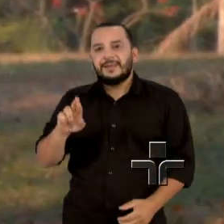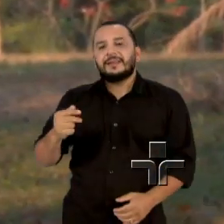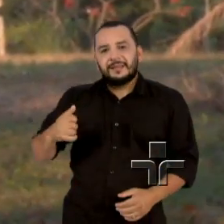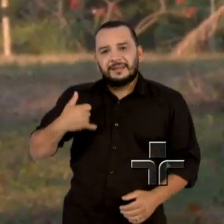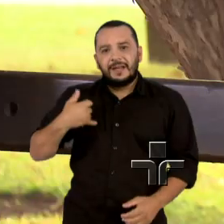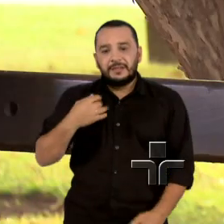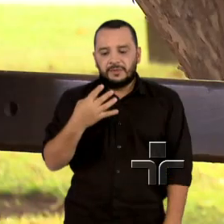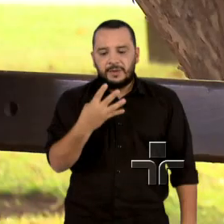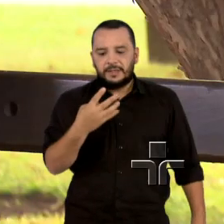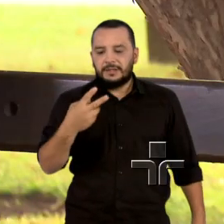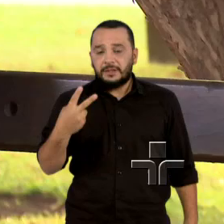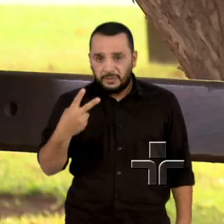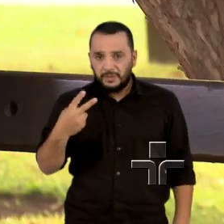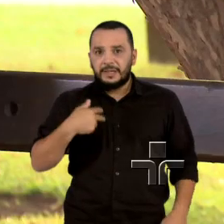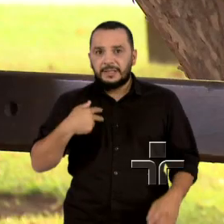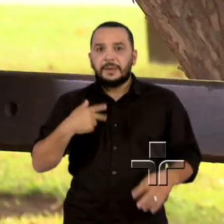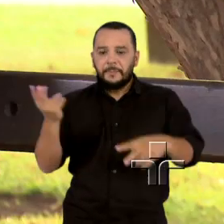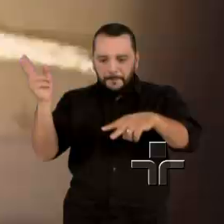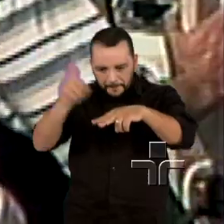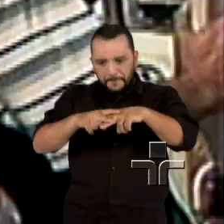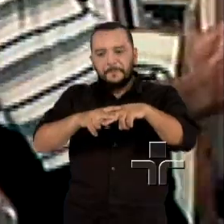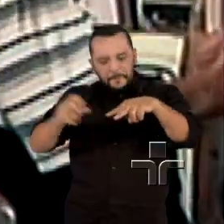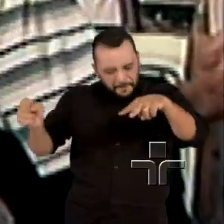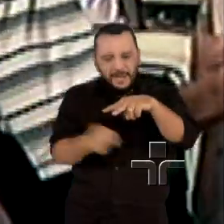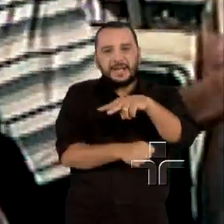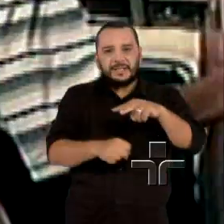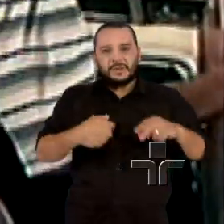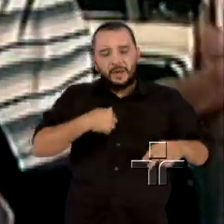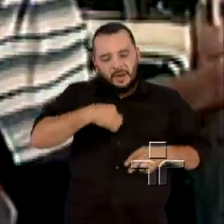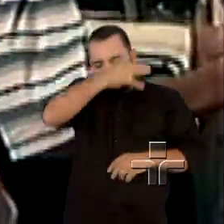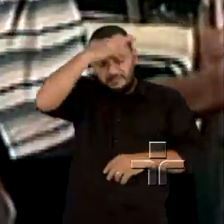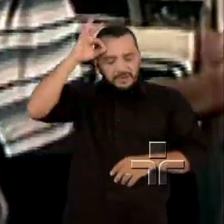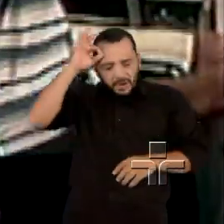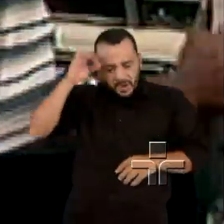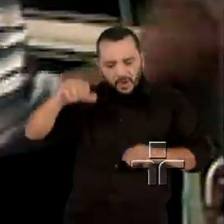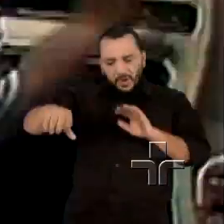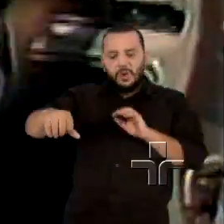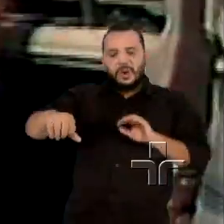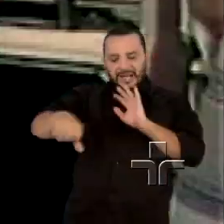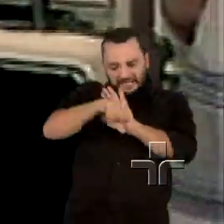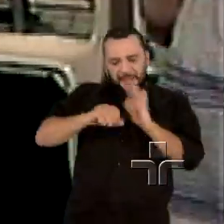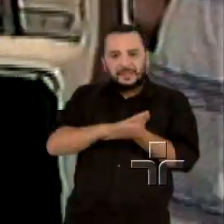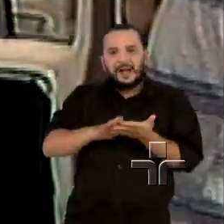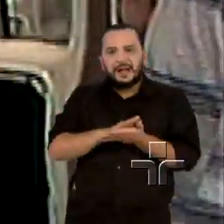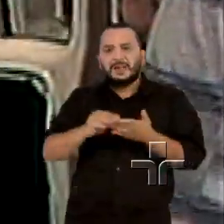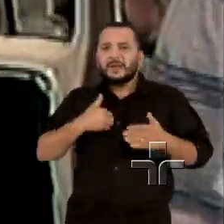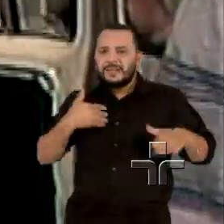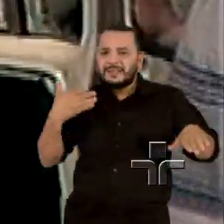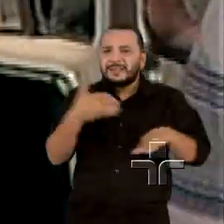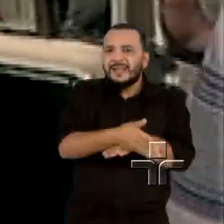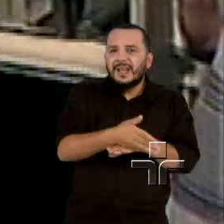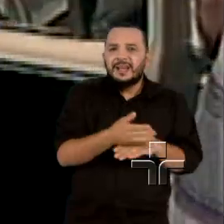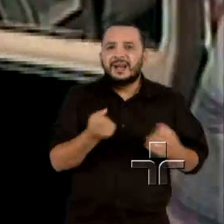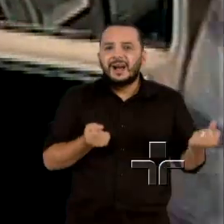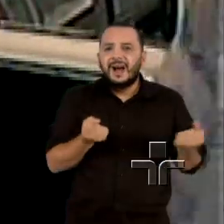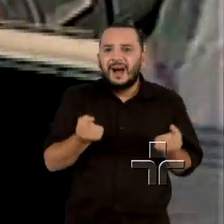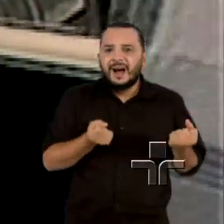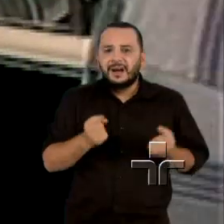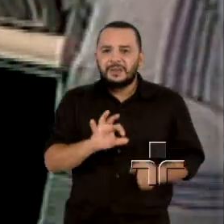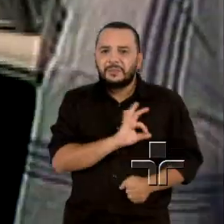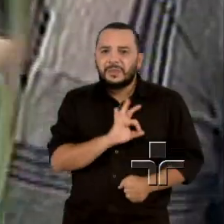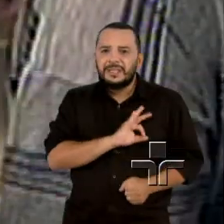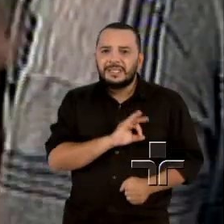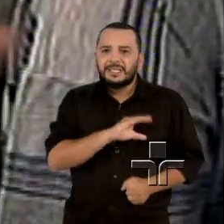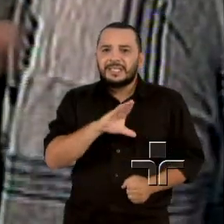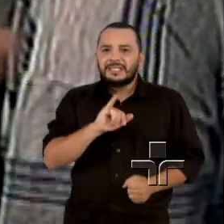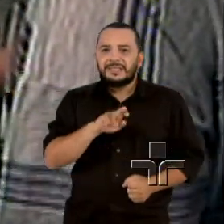42 anos e fui preso injustamente. Entrei, eu acho que não sei se era uma blazer, não lembro, da Polícia